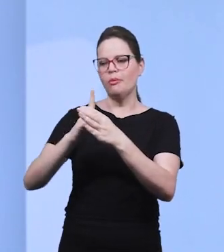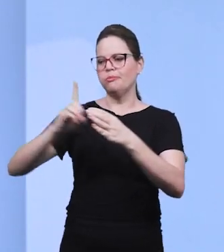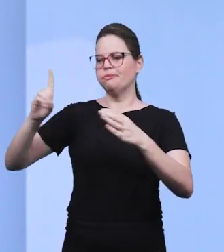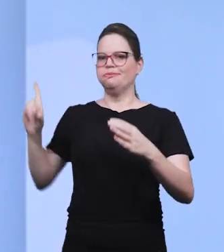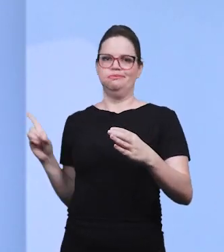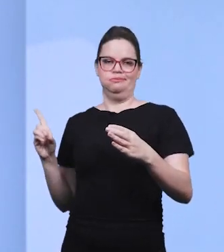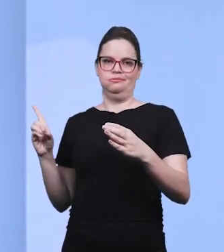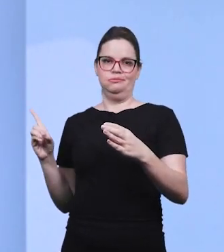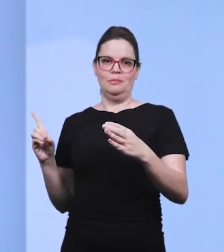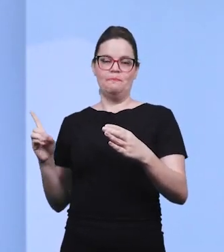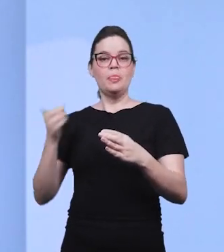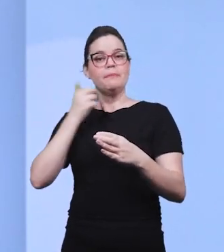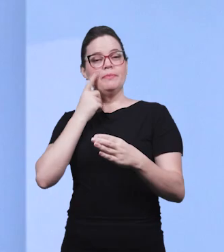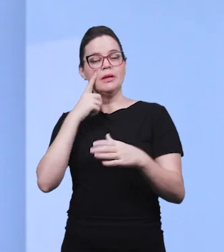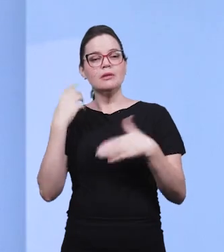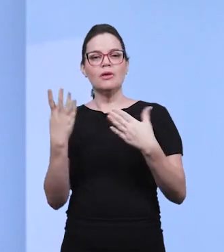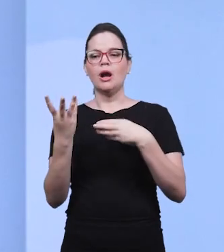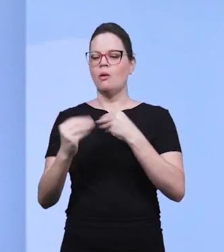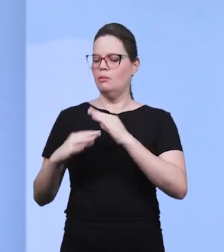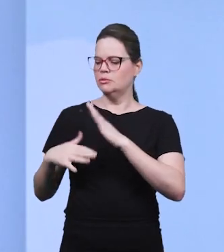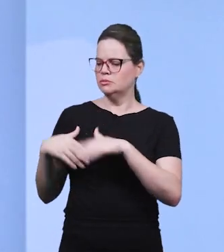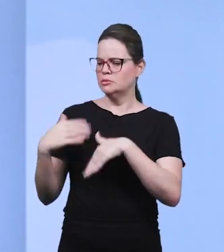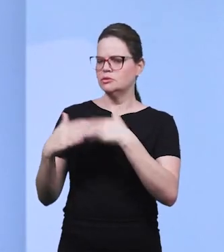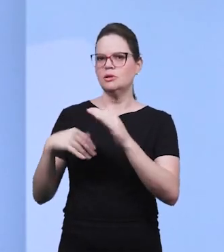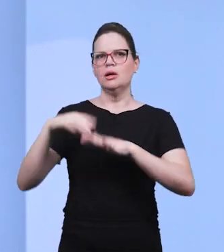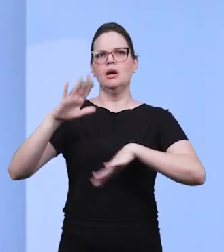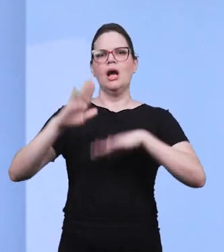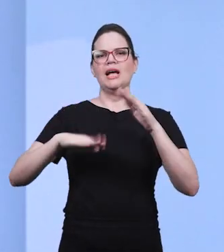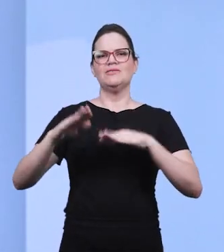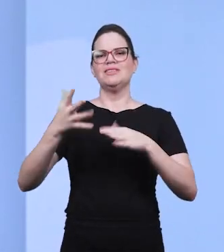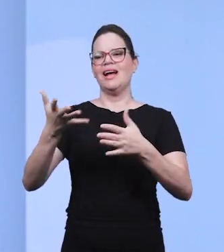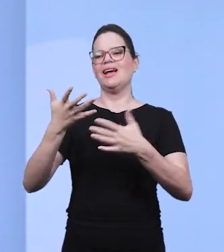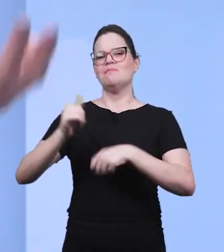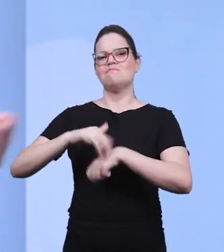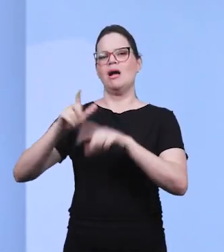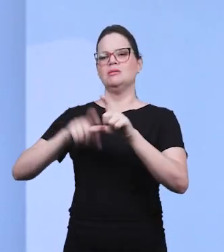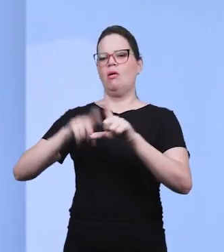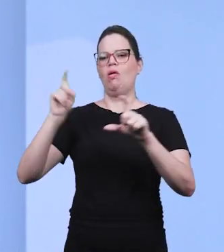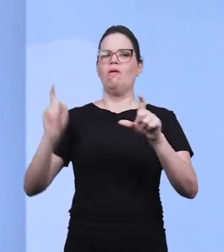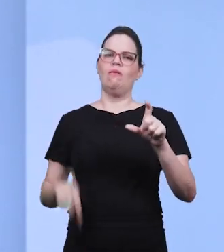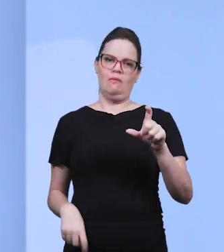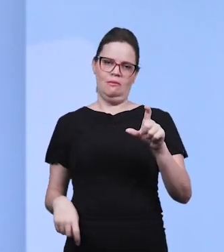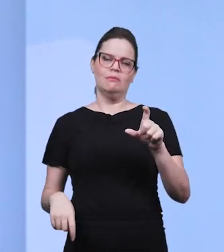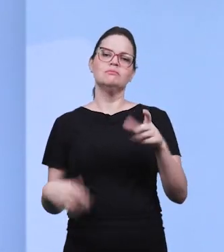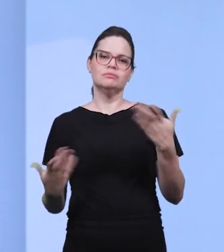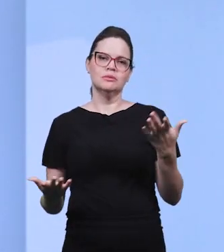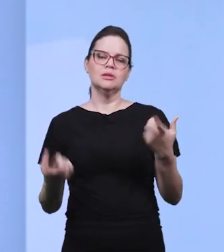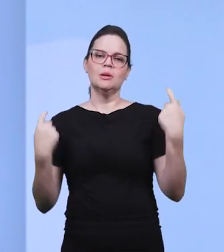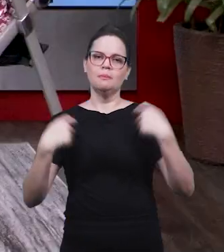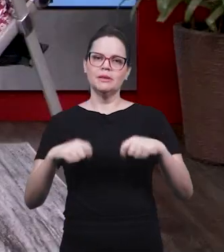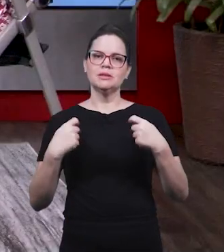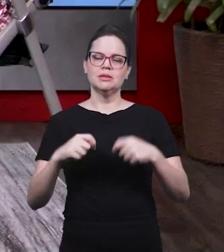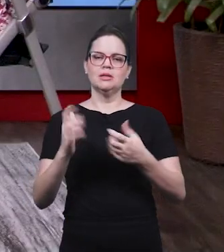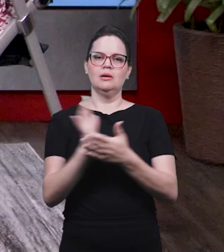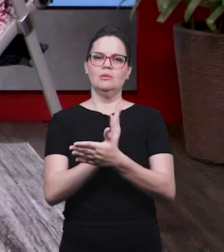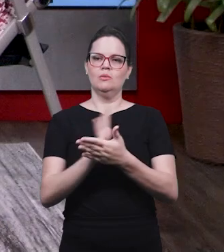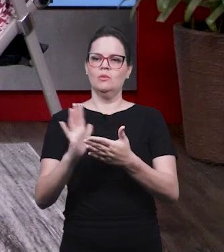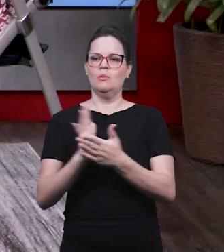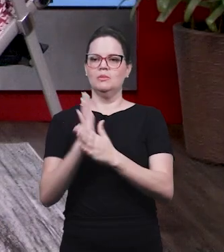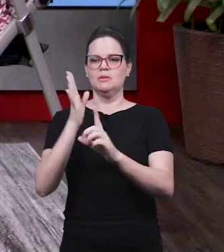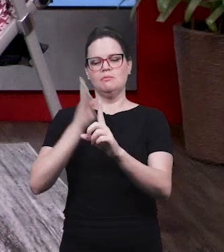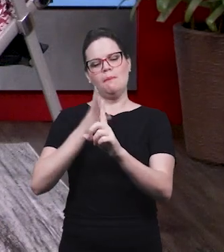desenvolvimento da independência dela, se cada vez ela se torna mais independente. Então, são aspectos para serem observados. Estou aqui